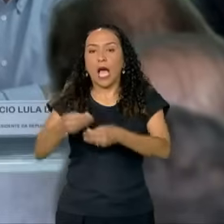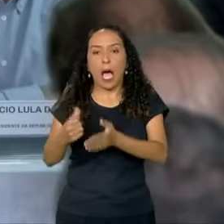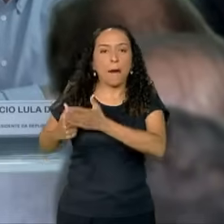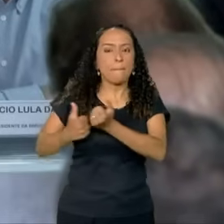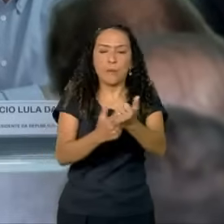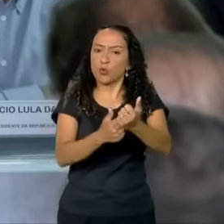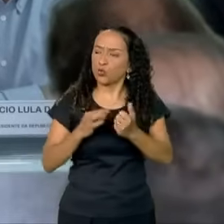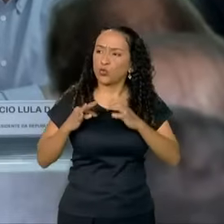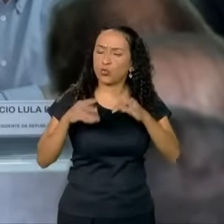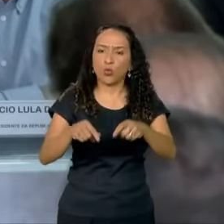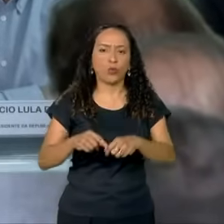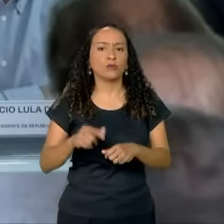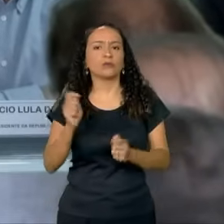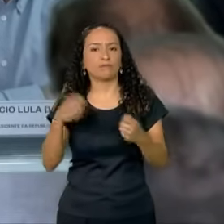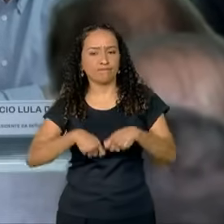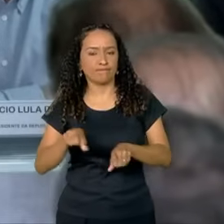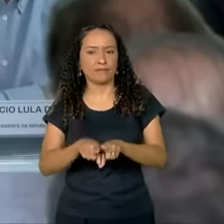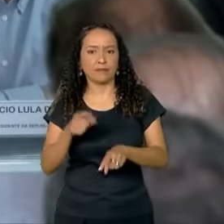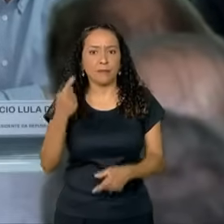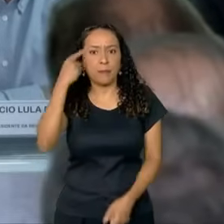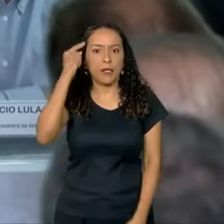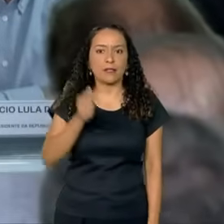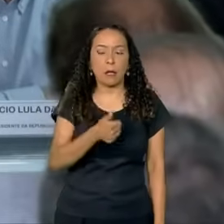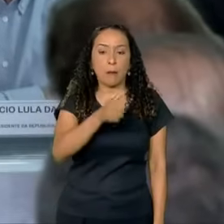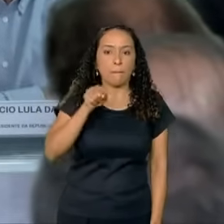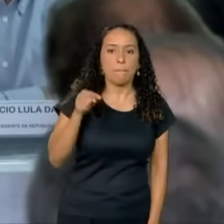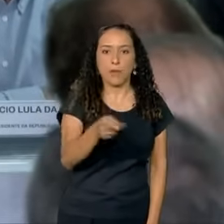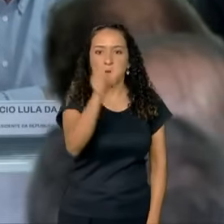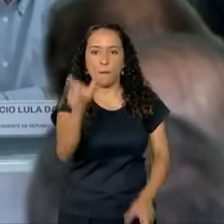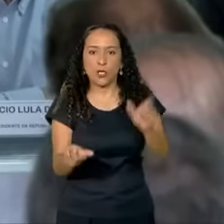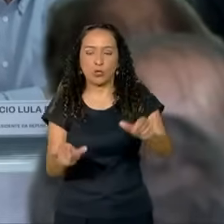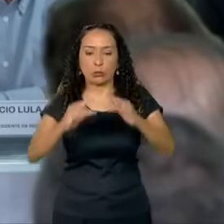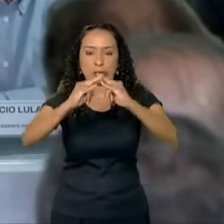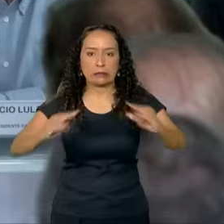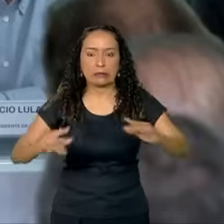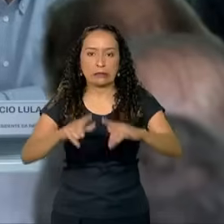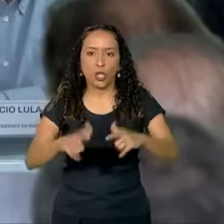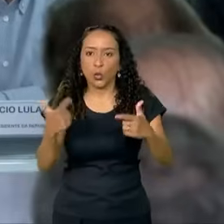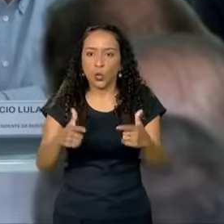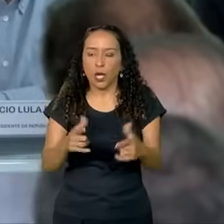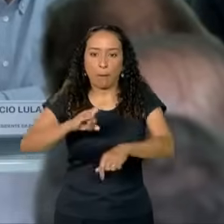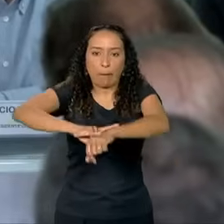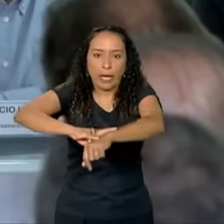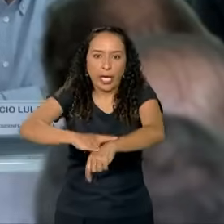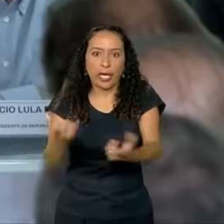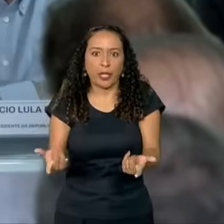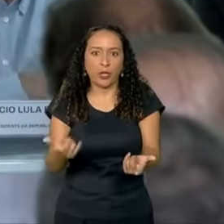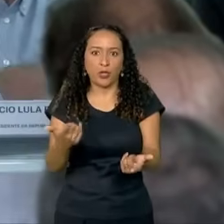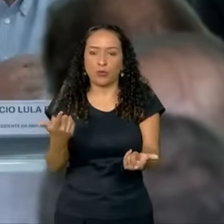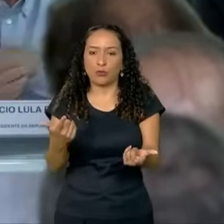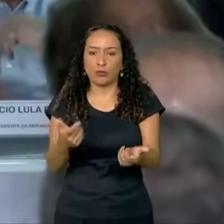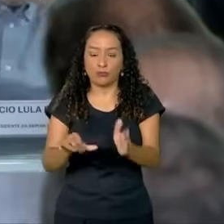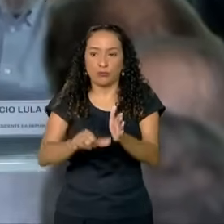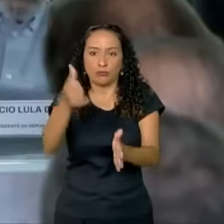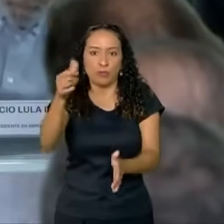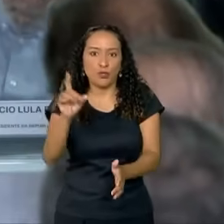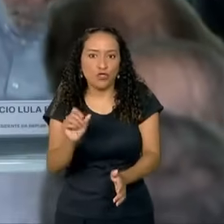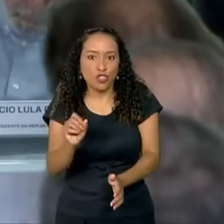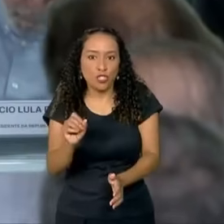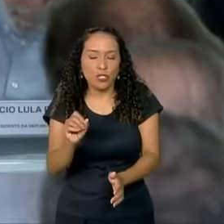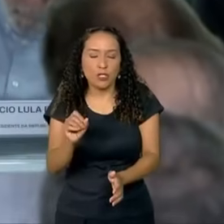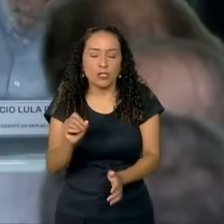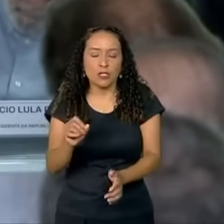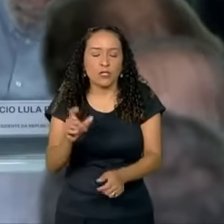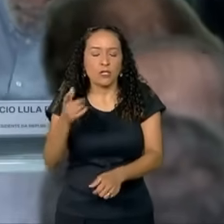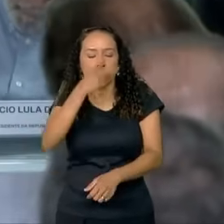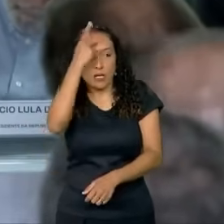porque imaginem, né, 1.000 pessoas dentro de um abrigo, por exemplo, sem o banheiro funcionar. No primeiro dia as pessoas aguentam,